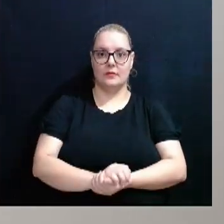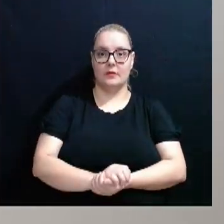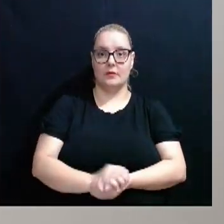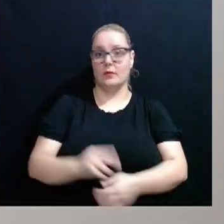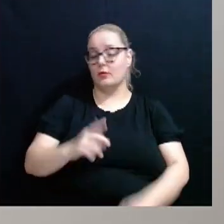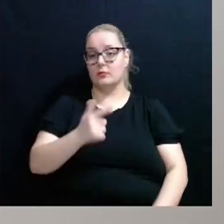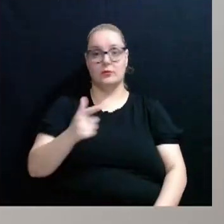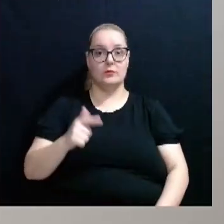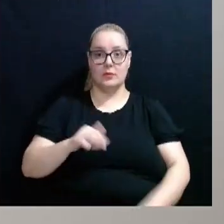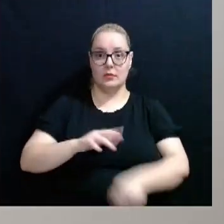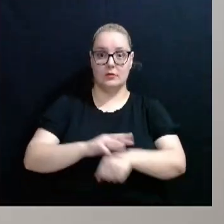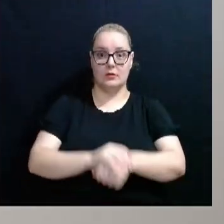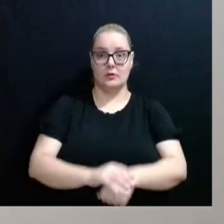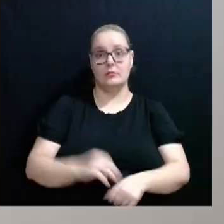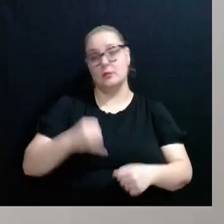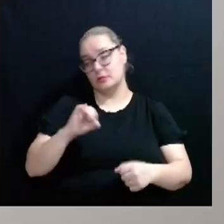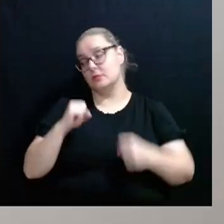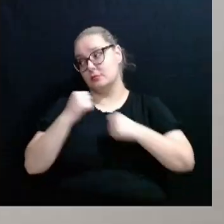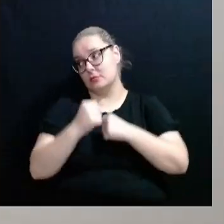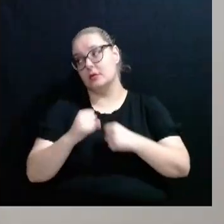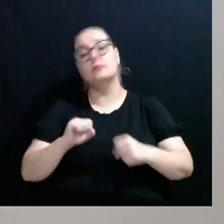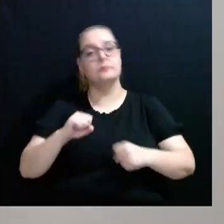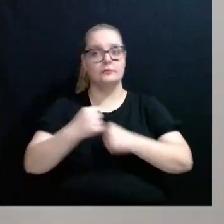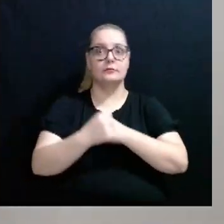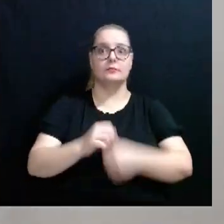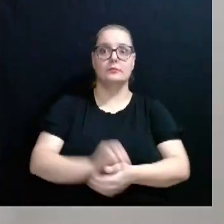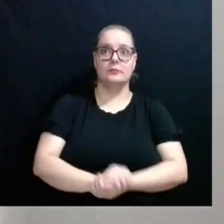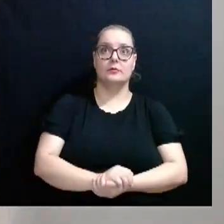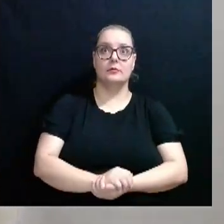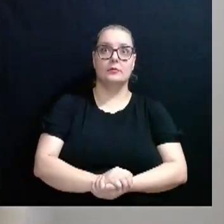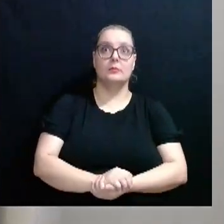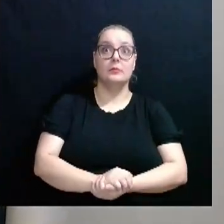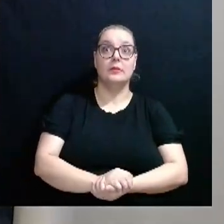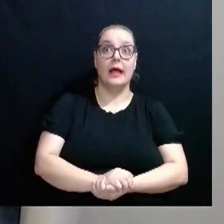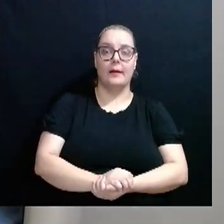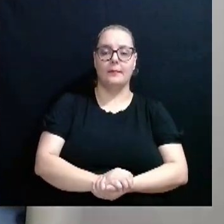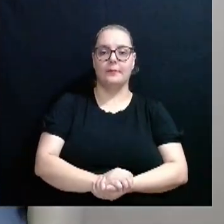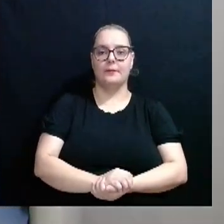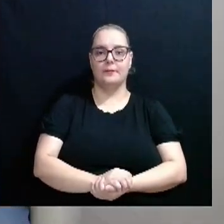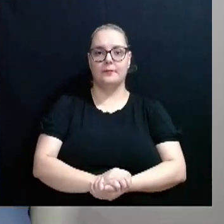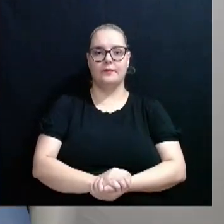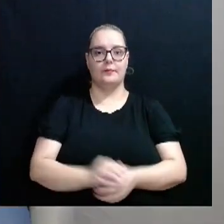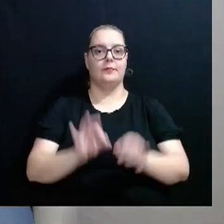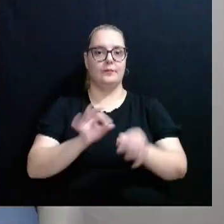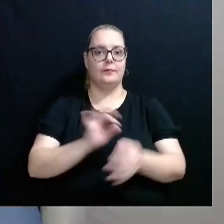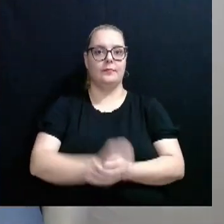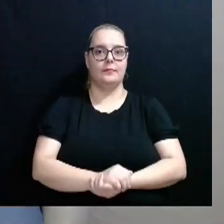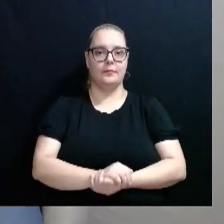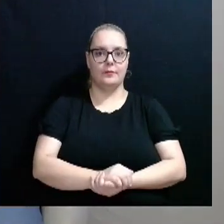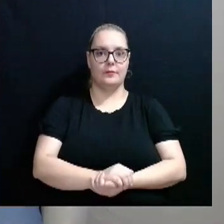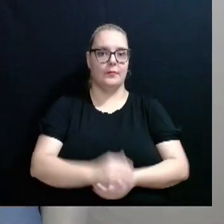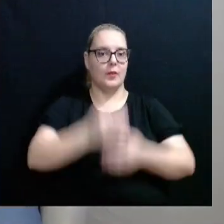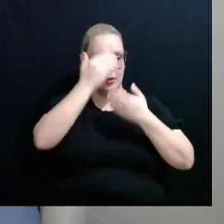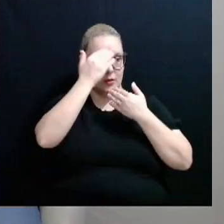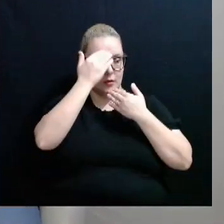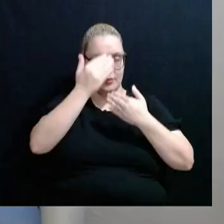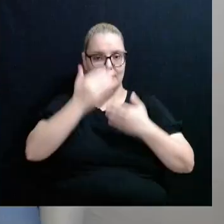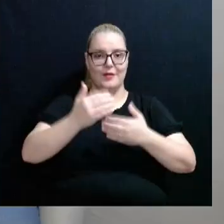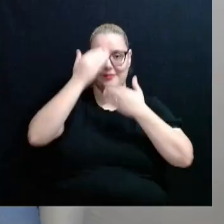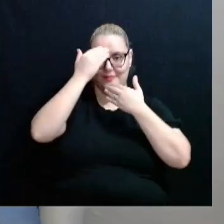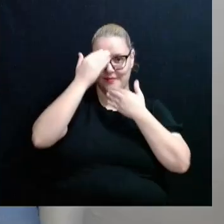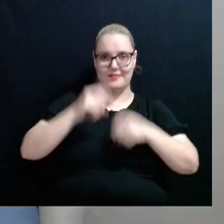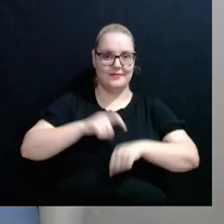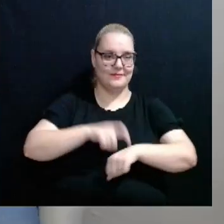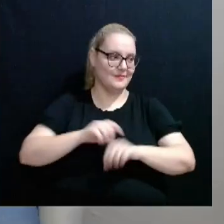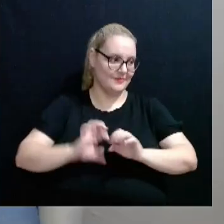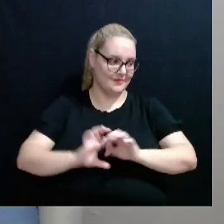estou protegido. Esse é o nosso raciocínio. Tá certo. Então, muito obrigado pela disponibilidade de nos